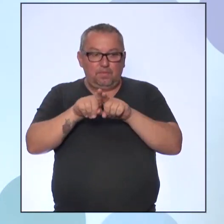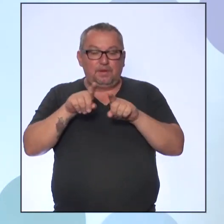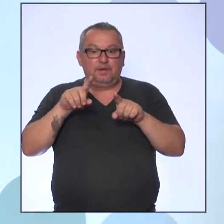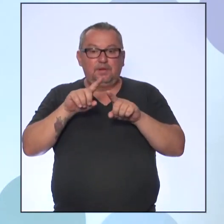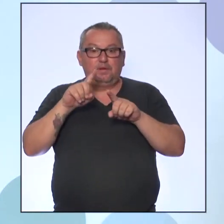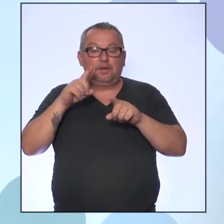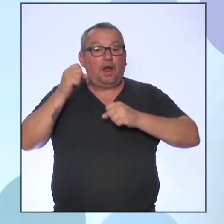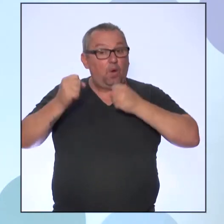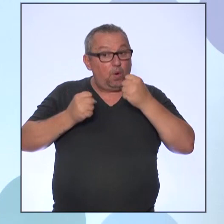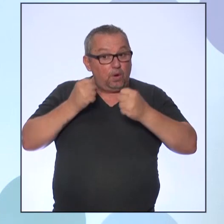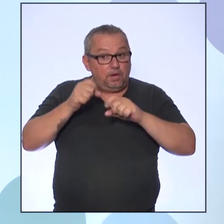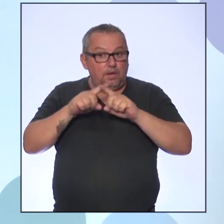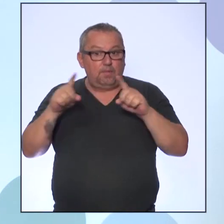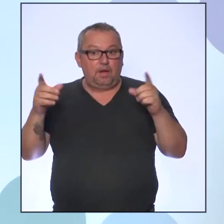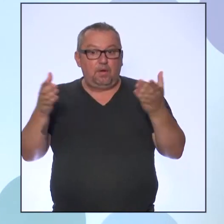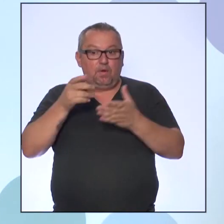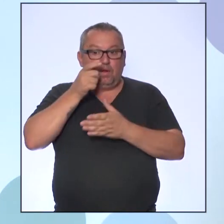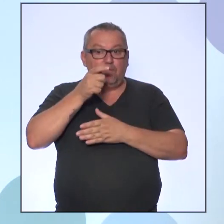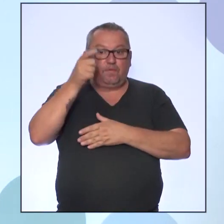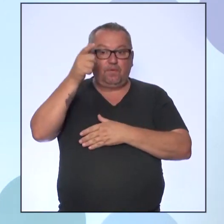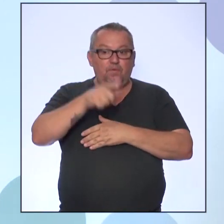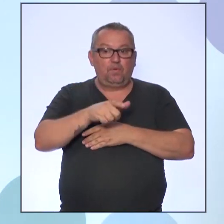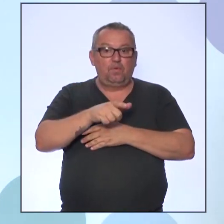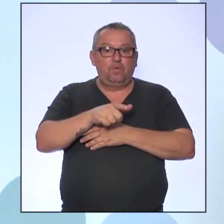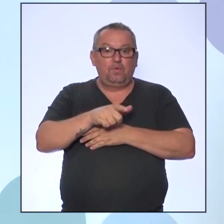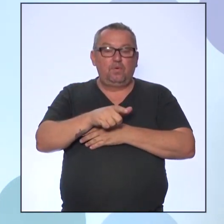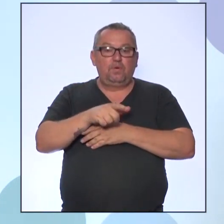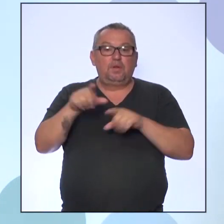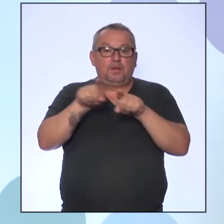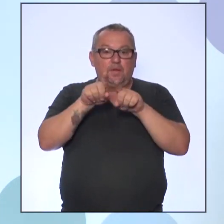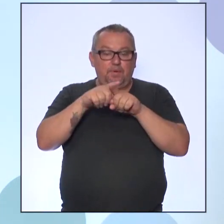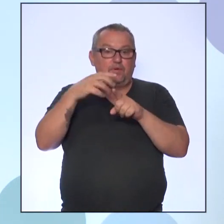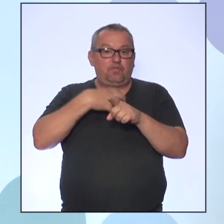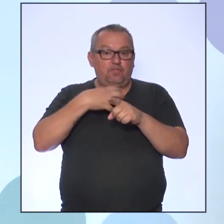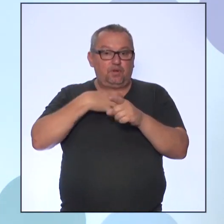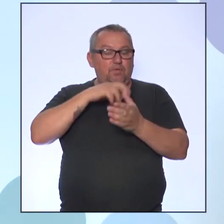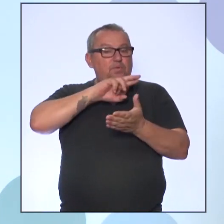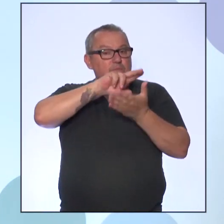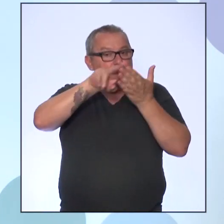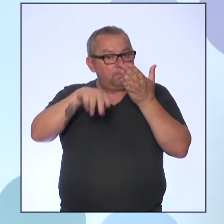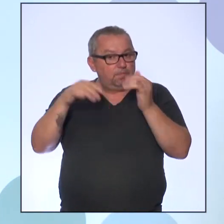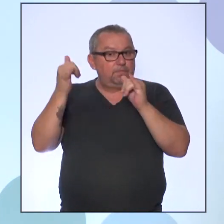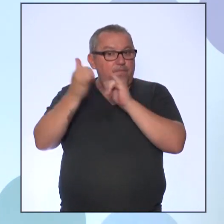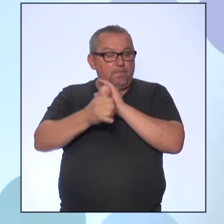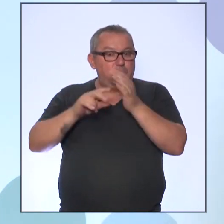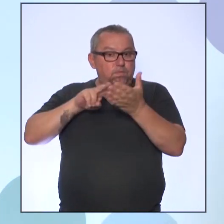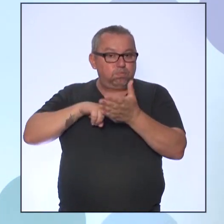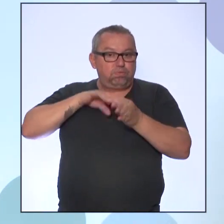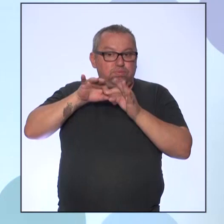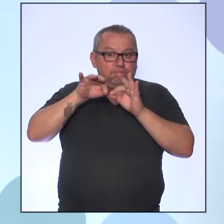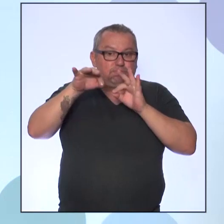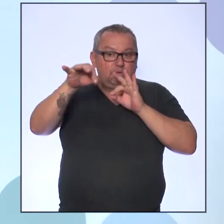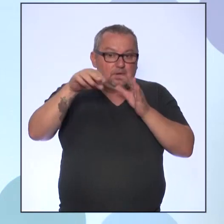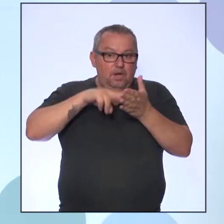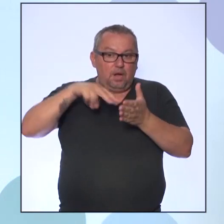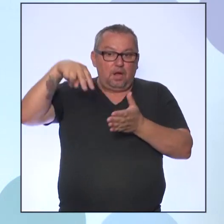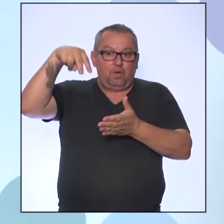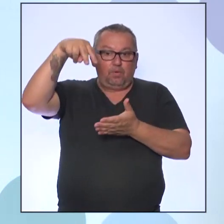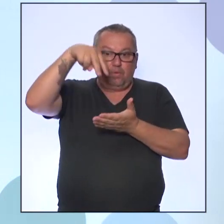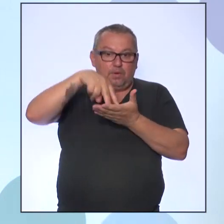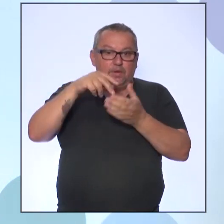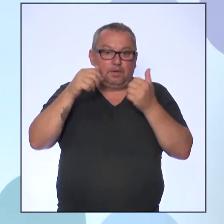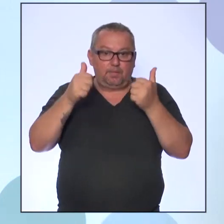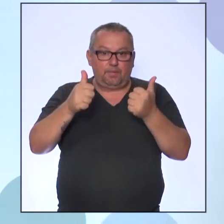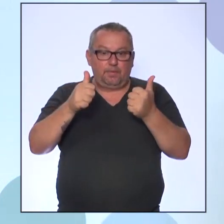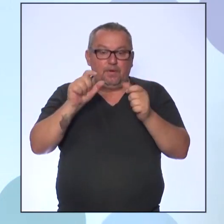corrida, agora vale a gente olhar para as outras modalidades do atletismo, o salto à distância, o salto em altura, tá bom?